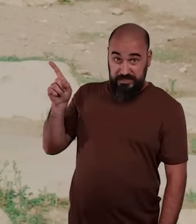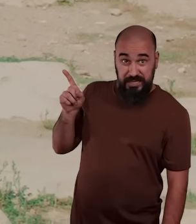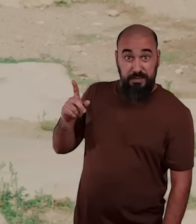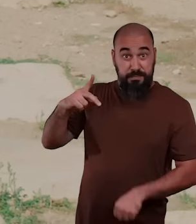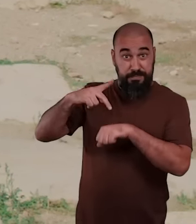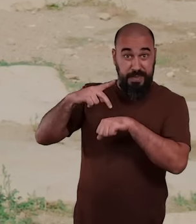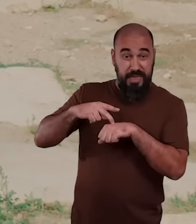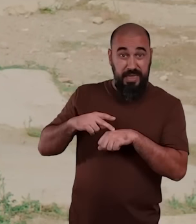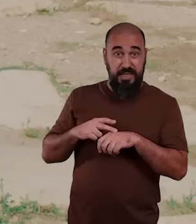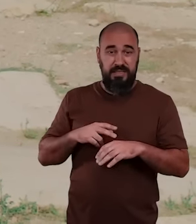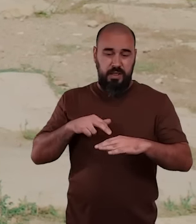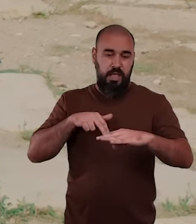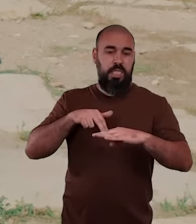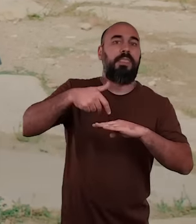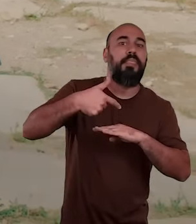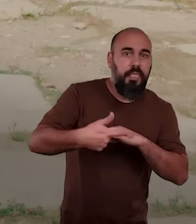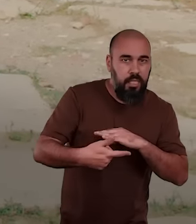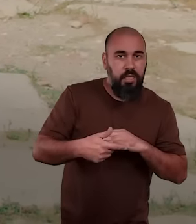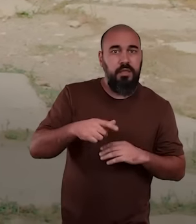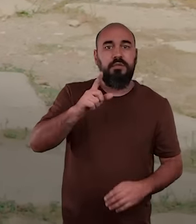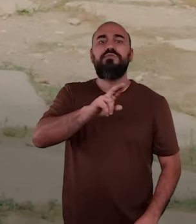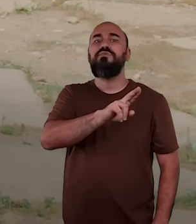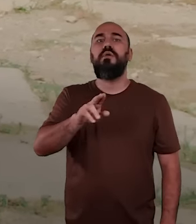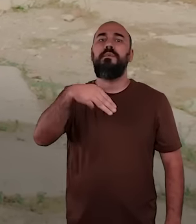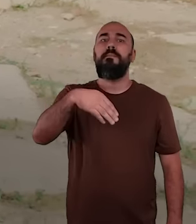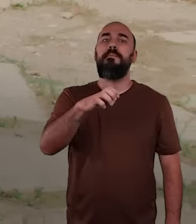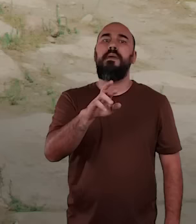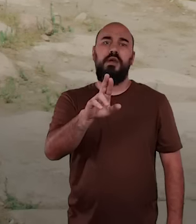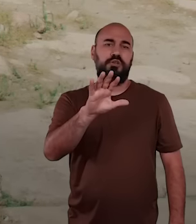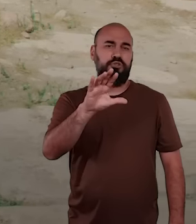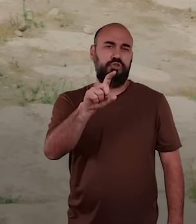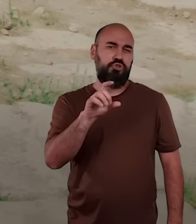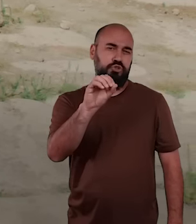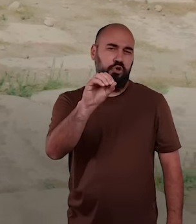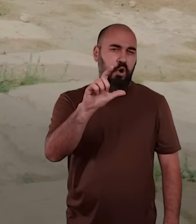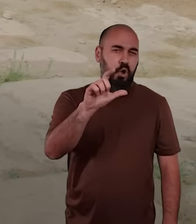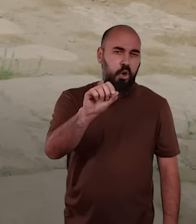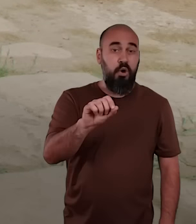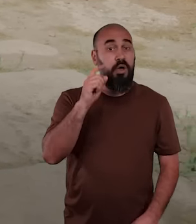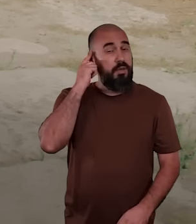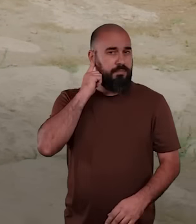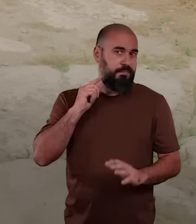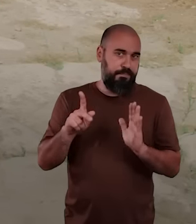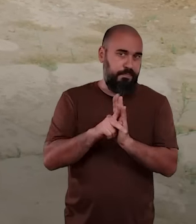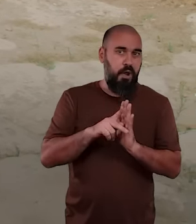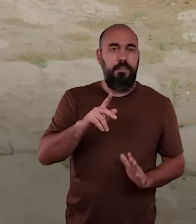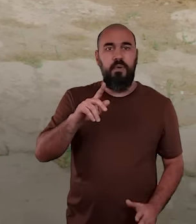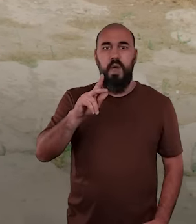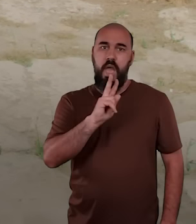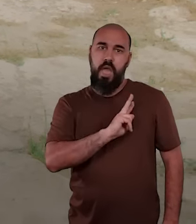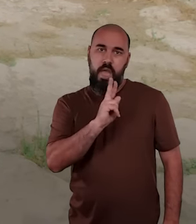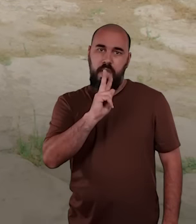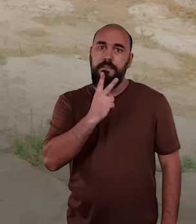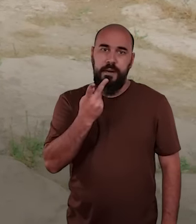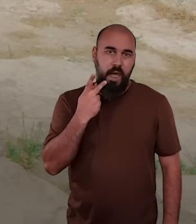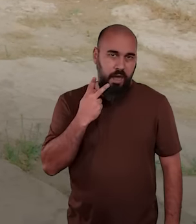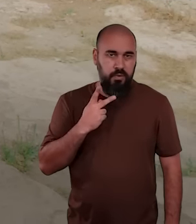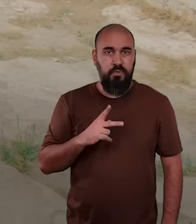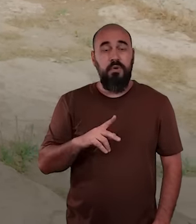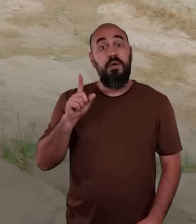que provoca o tropeço de mirchol em hebraico. E essa palavra mirchol foi traduzida